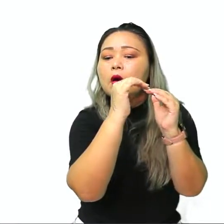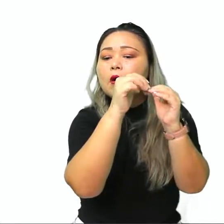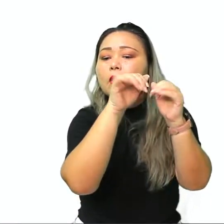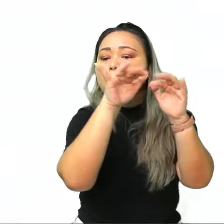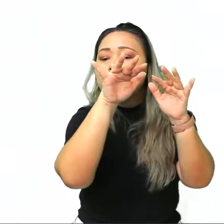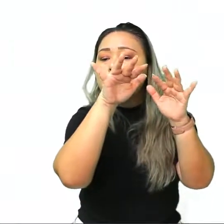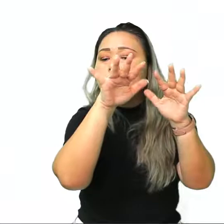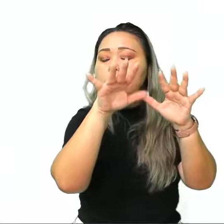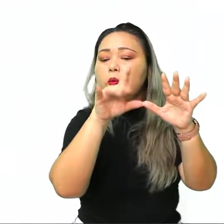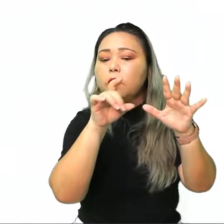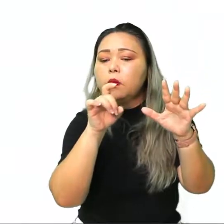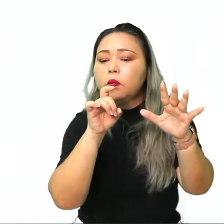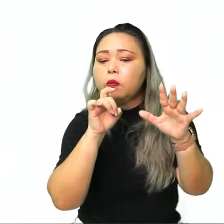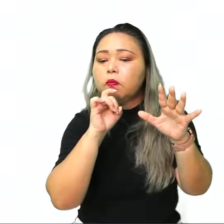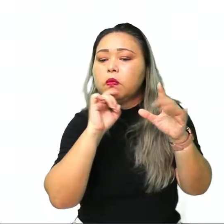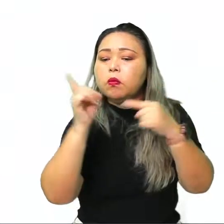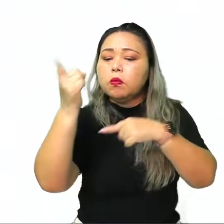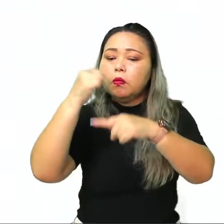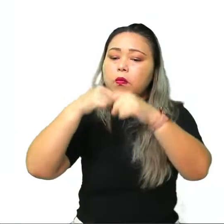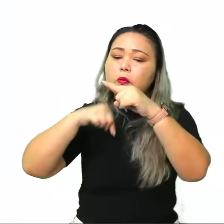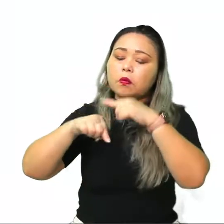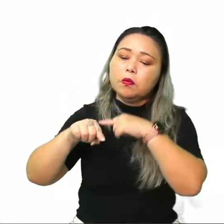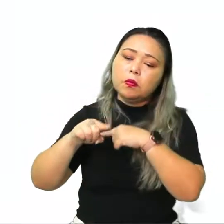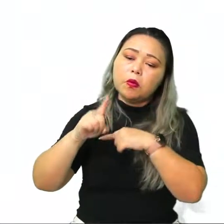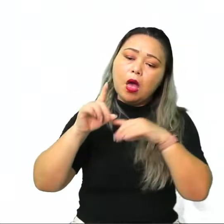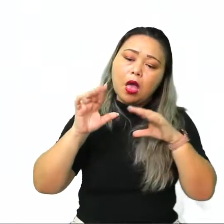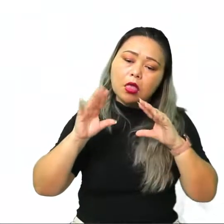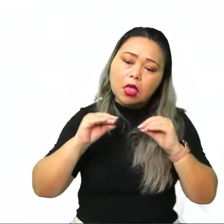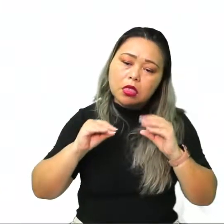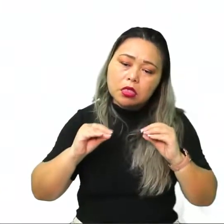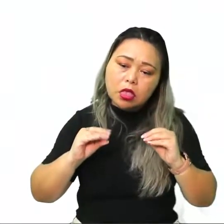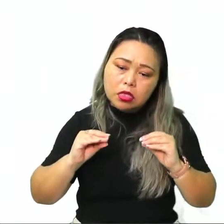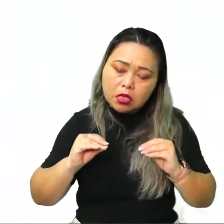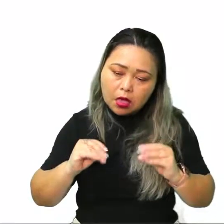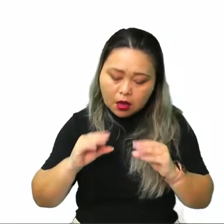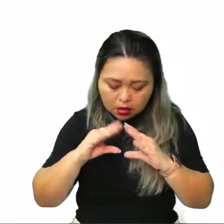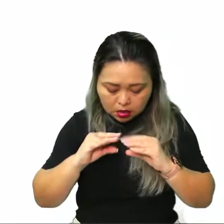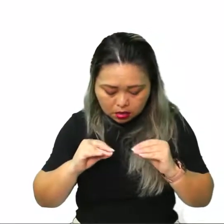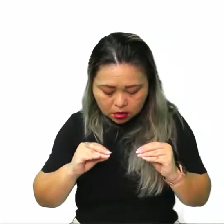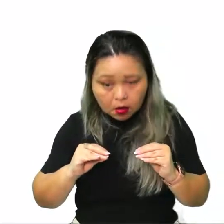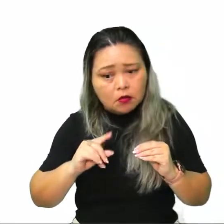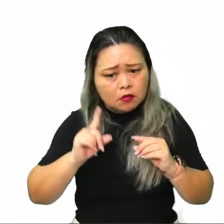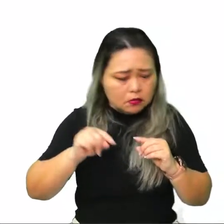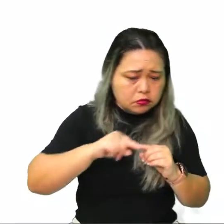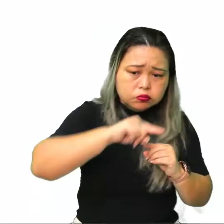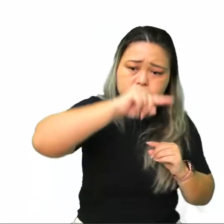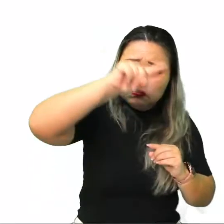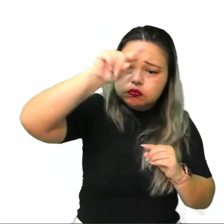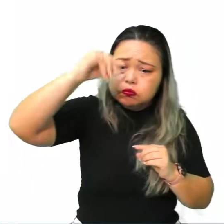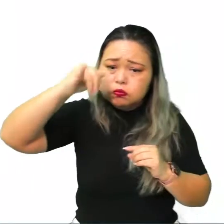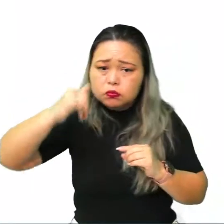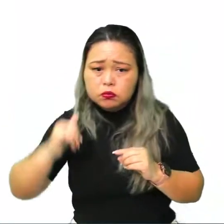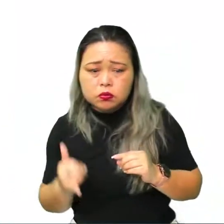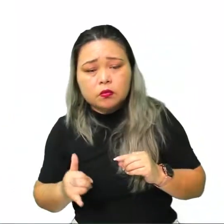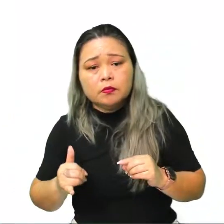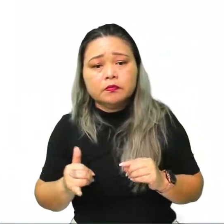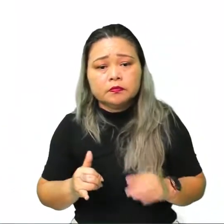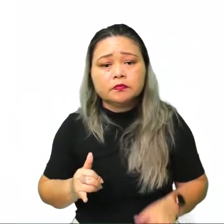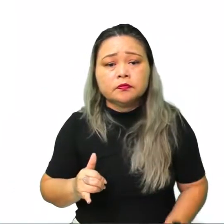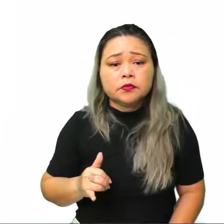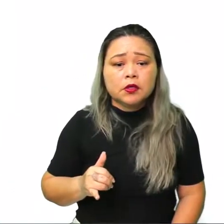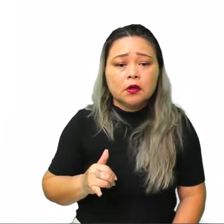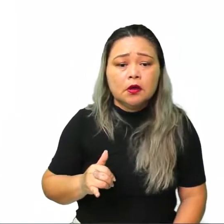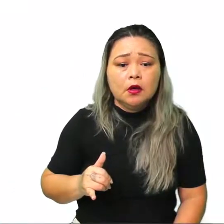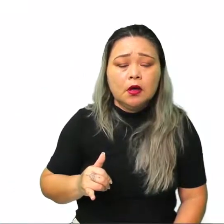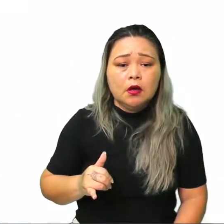recipiente, ele foi resfriado, passou novamente para o estado líquido, e aí, nesse líquido, depois dessas descargas elétricas, como se fosse uma ampolha,